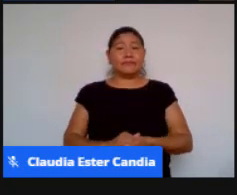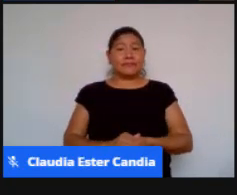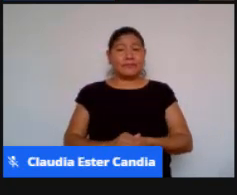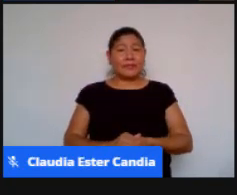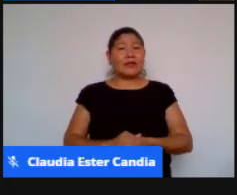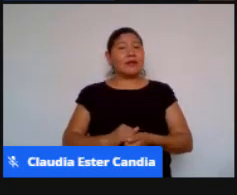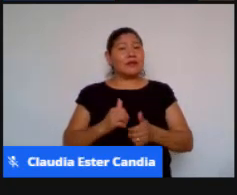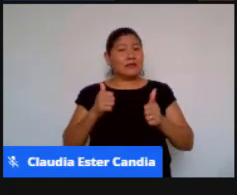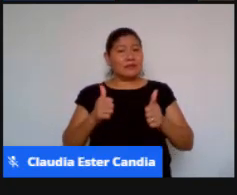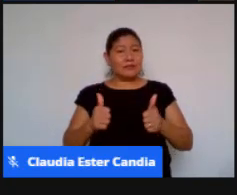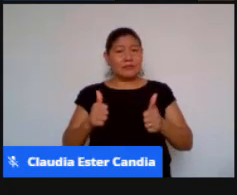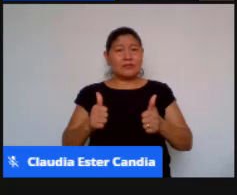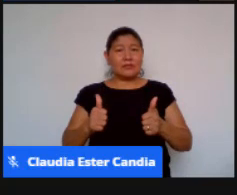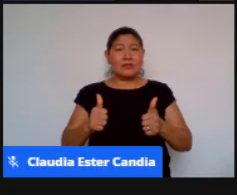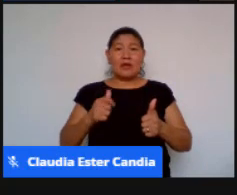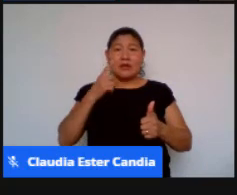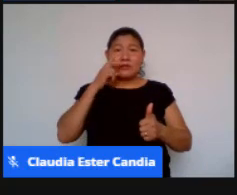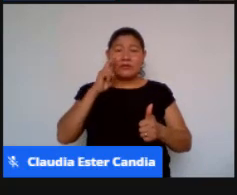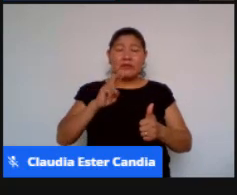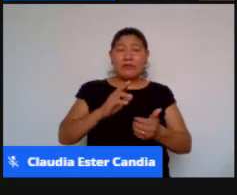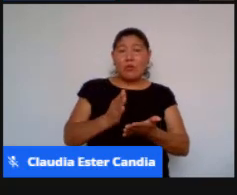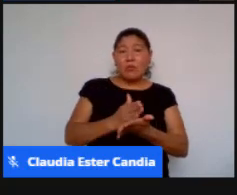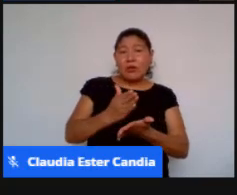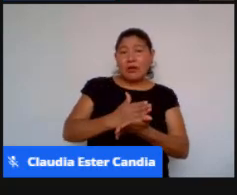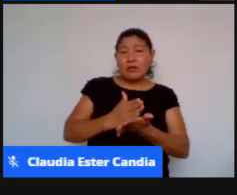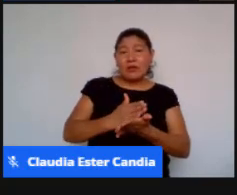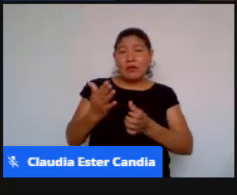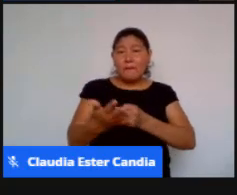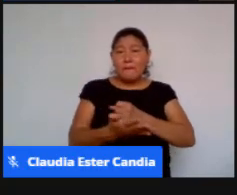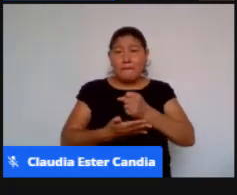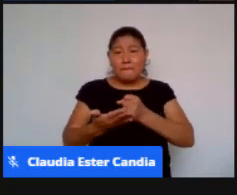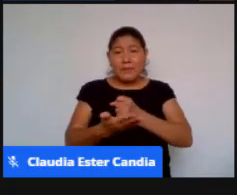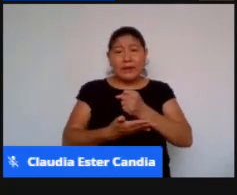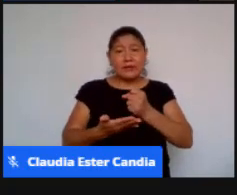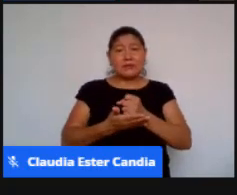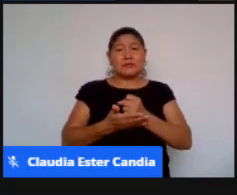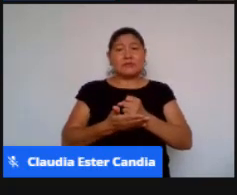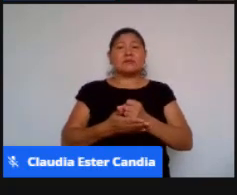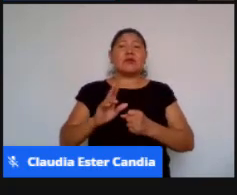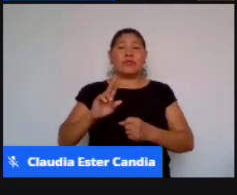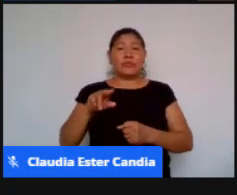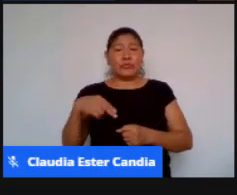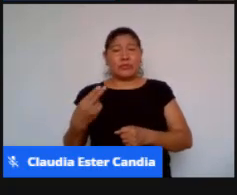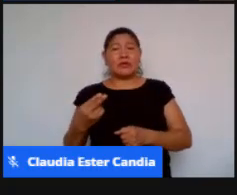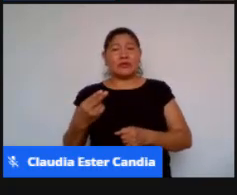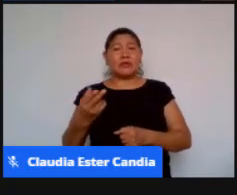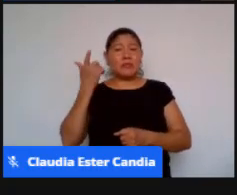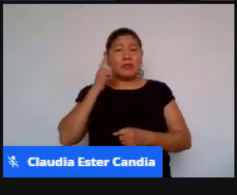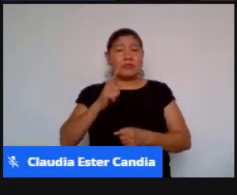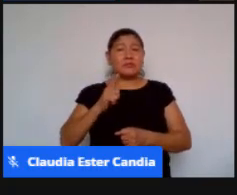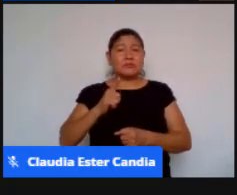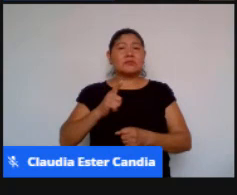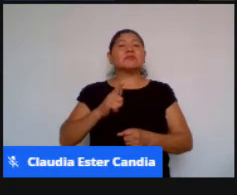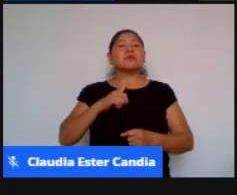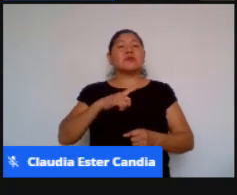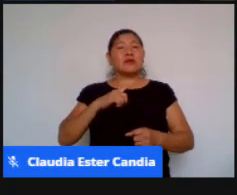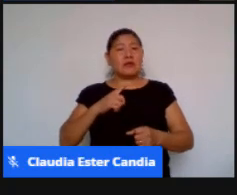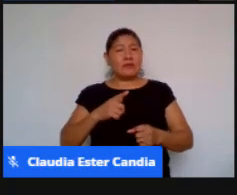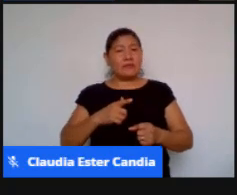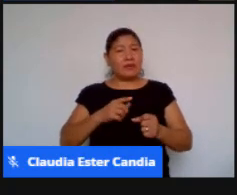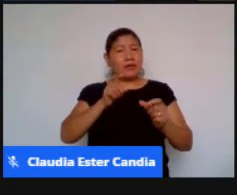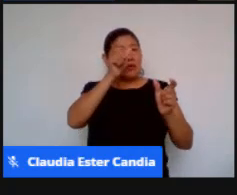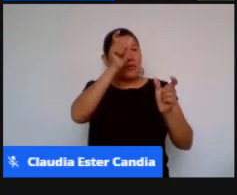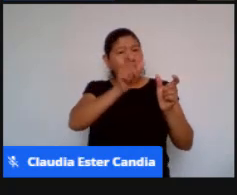nos cadernos base que nós teremos, a gente vai seguir os quadros, entendeu? O primeiro quadro,